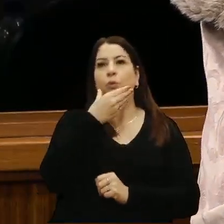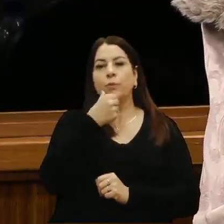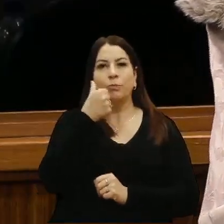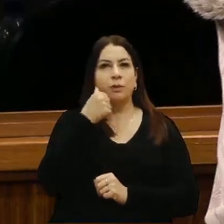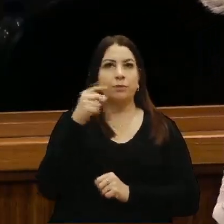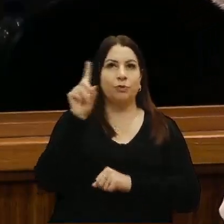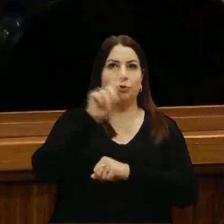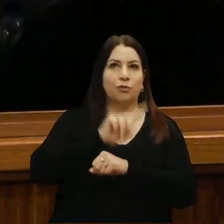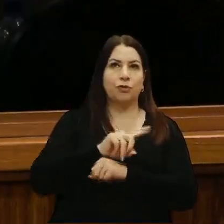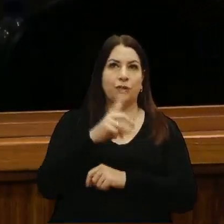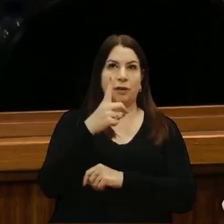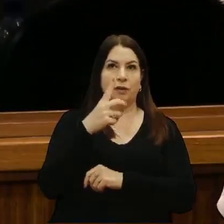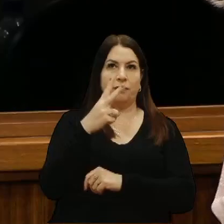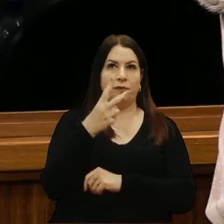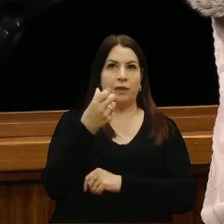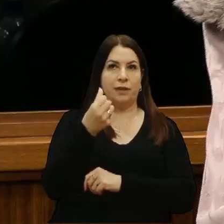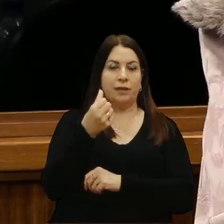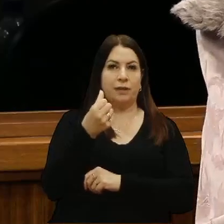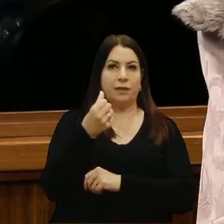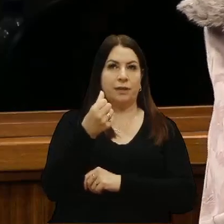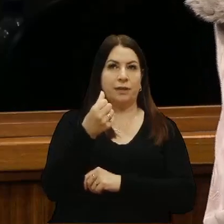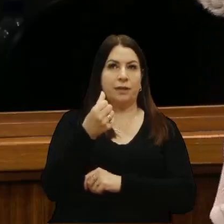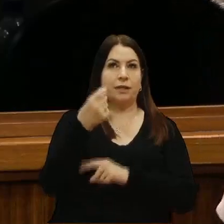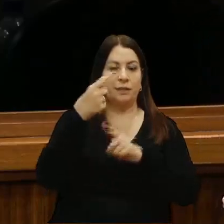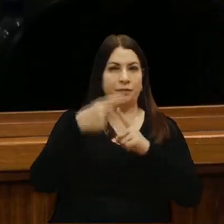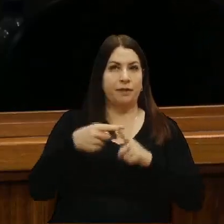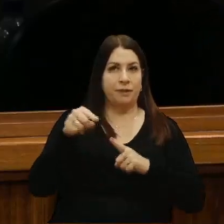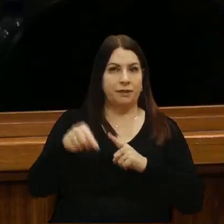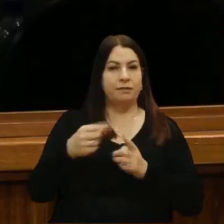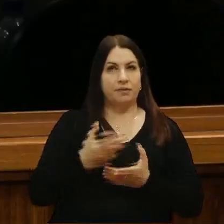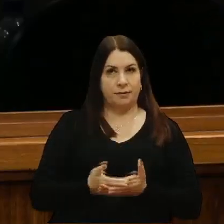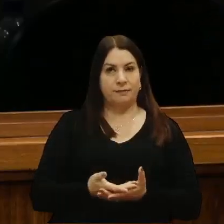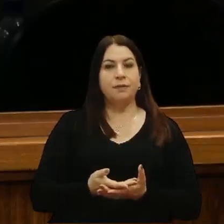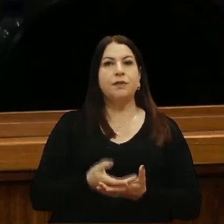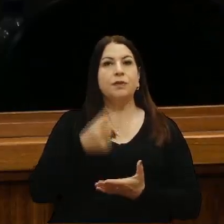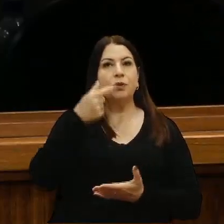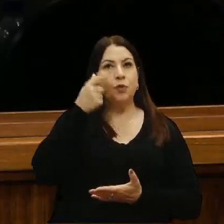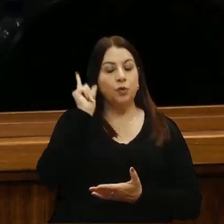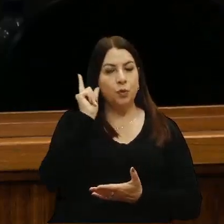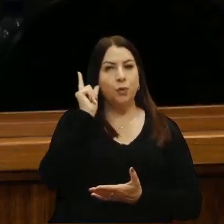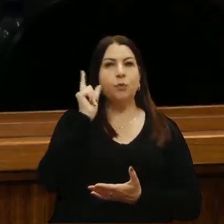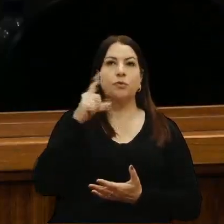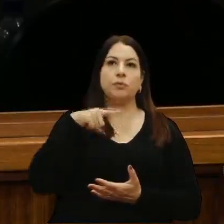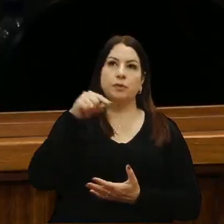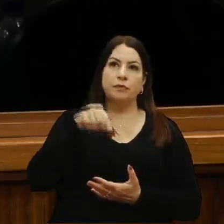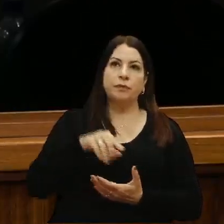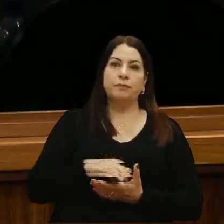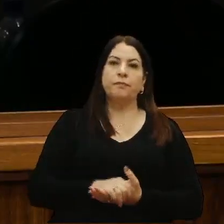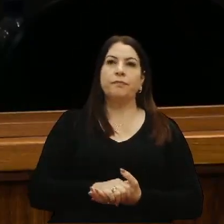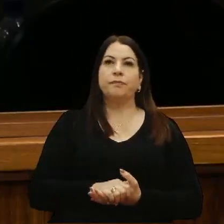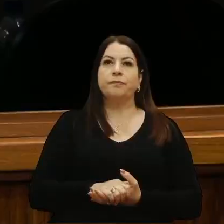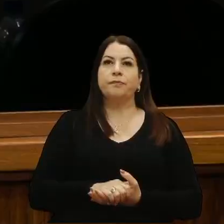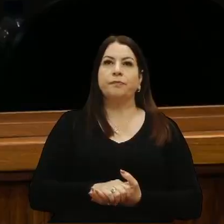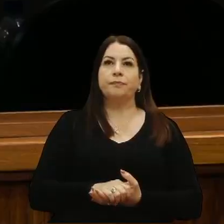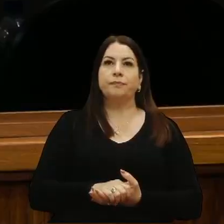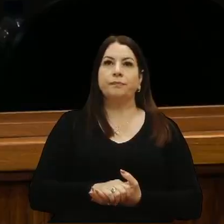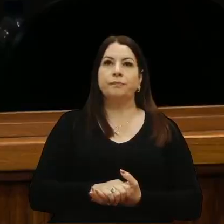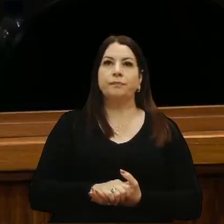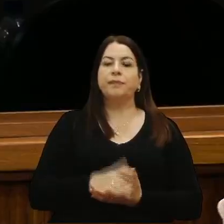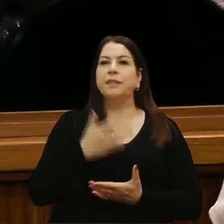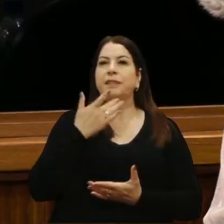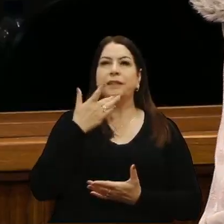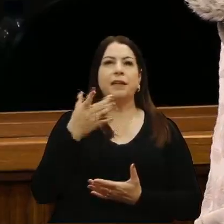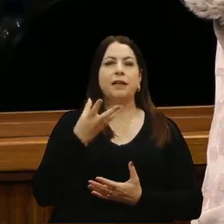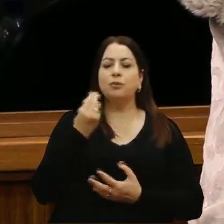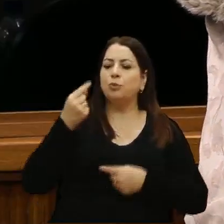Dia, 26 vezes, né? E ontem teve aqui, foi uma tarde de